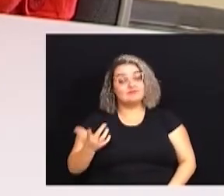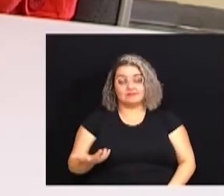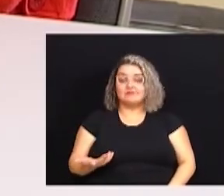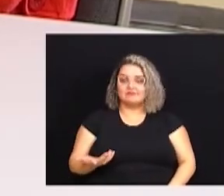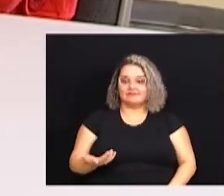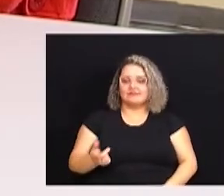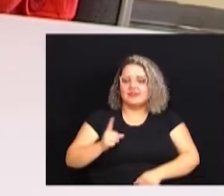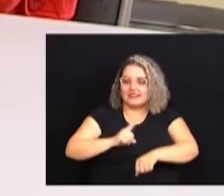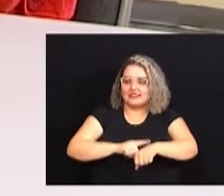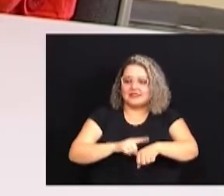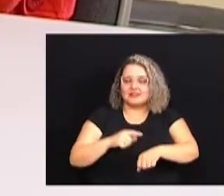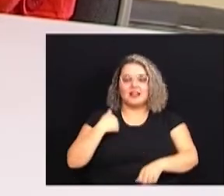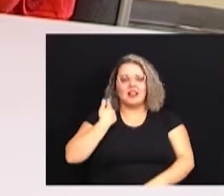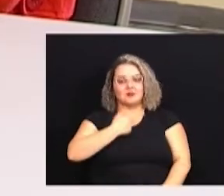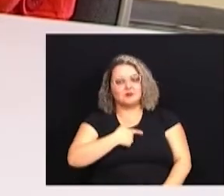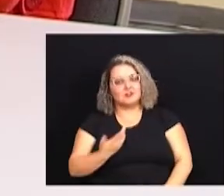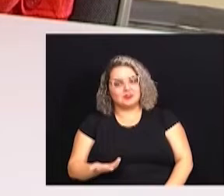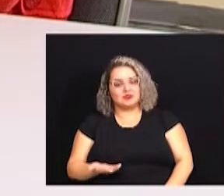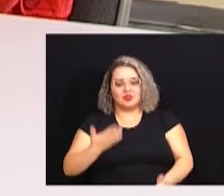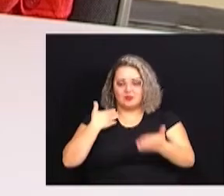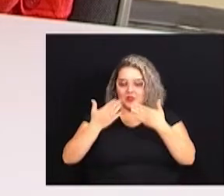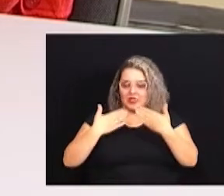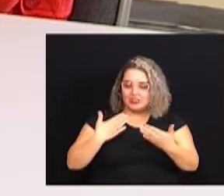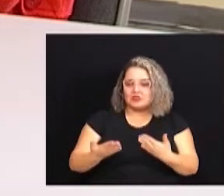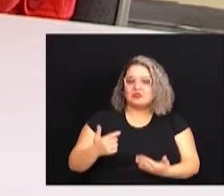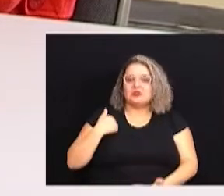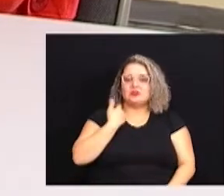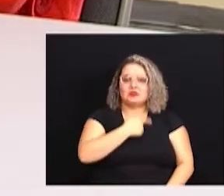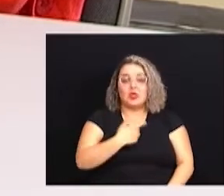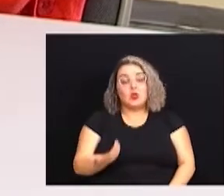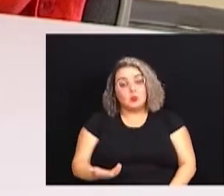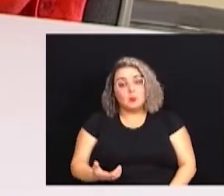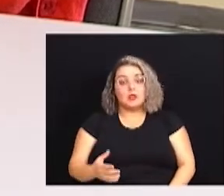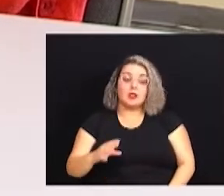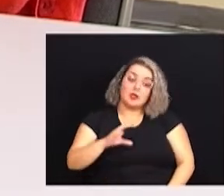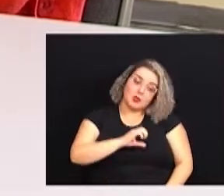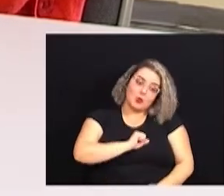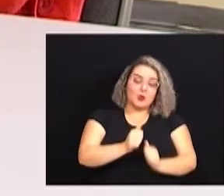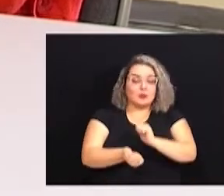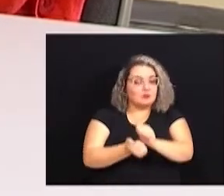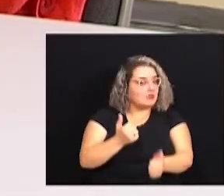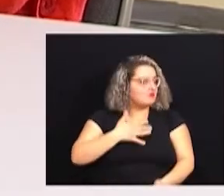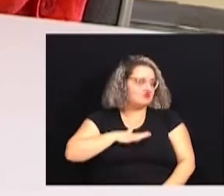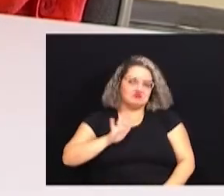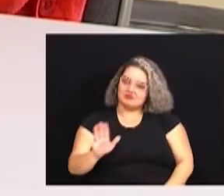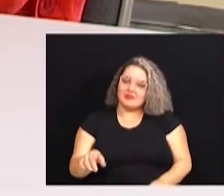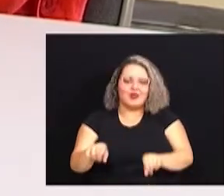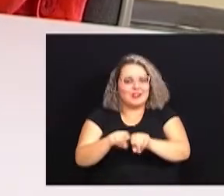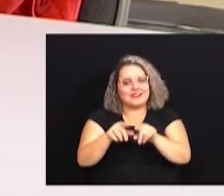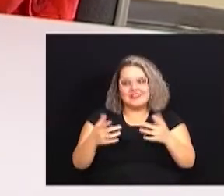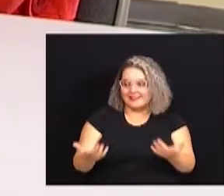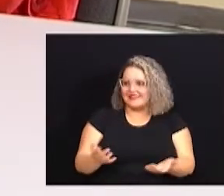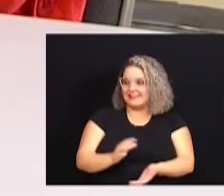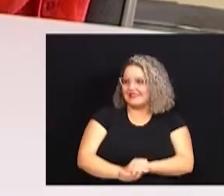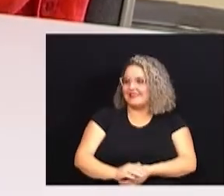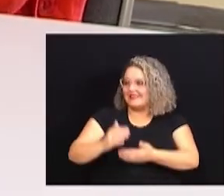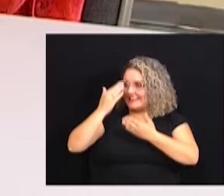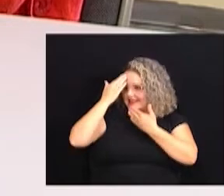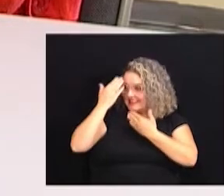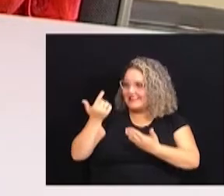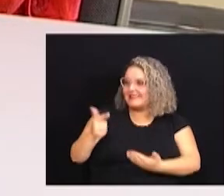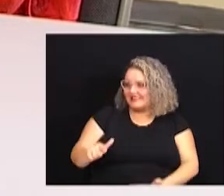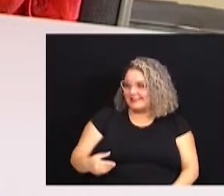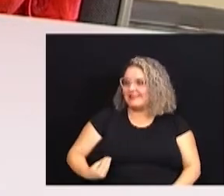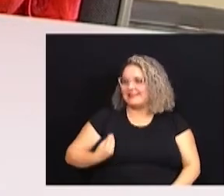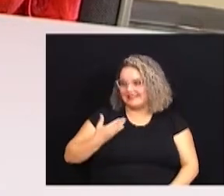ter tido esse tempo aqui pra gente, para bater esse papo aqui conosco, para quem gosta de futebol, para quem não gosta